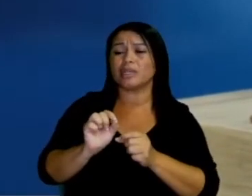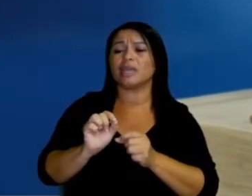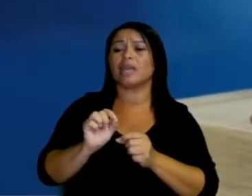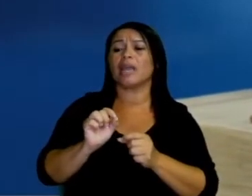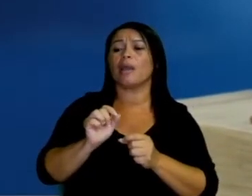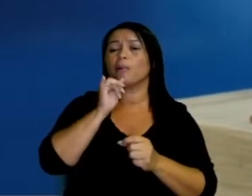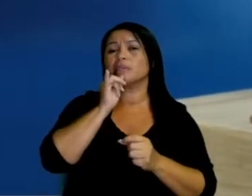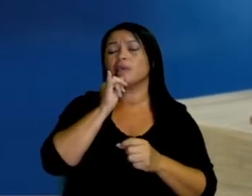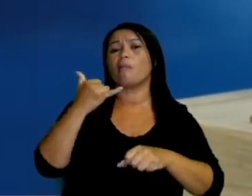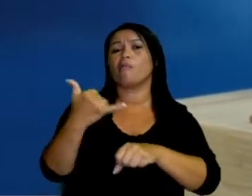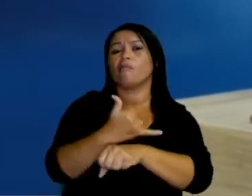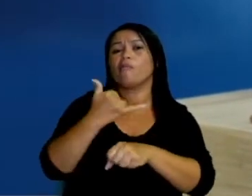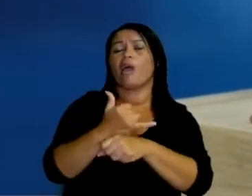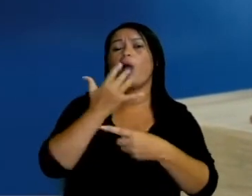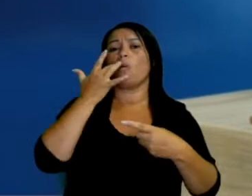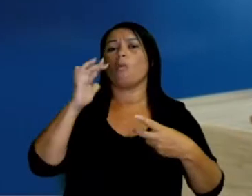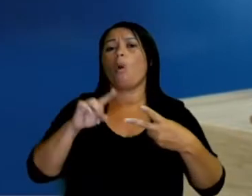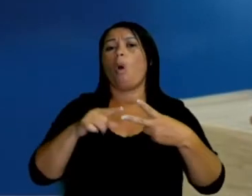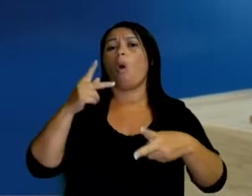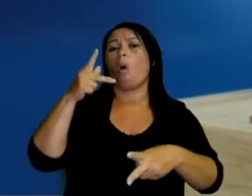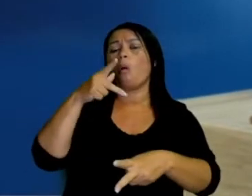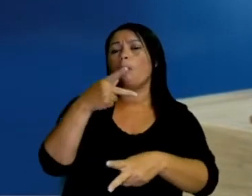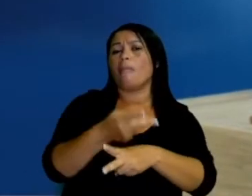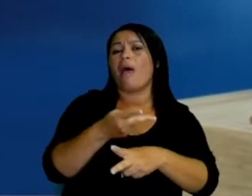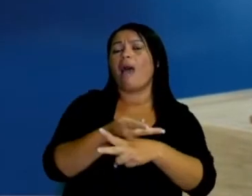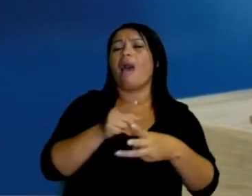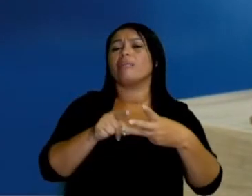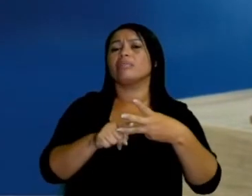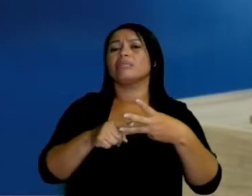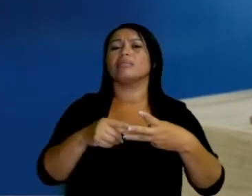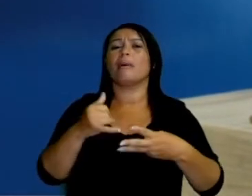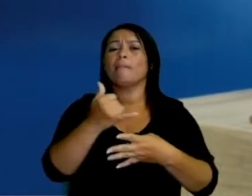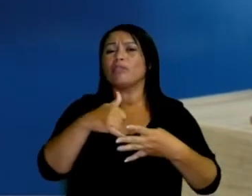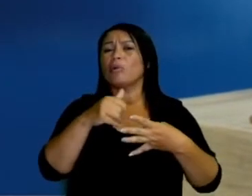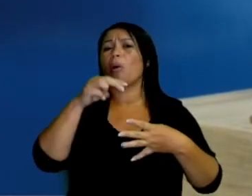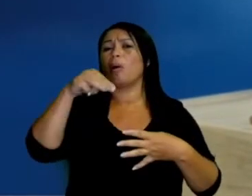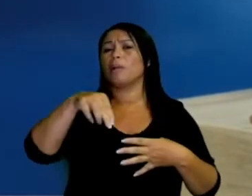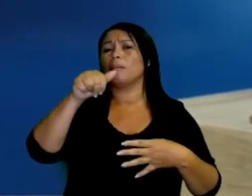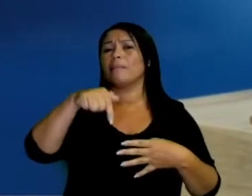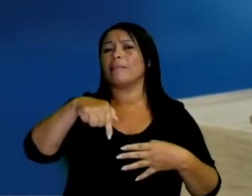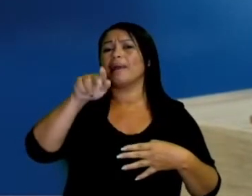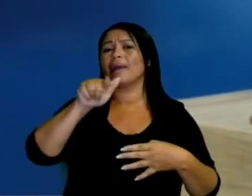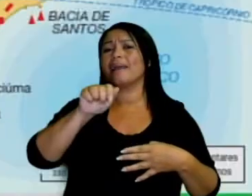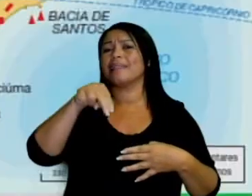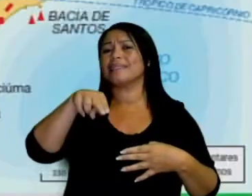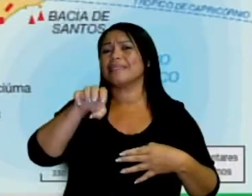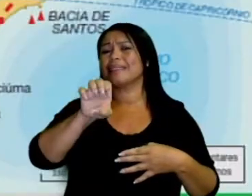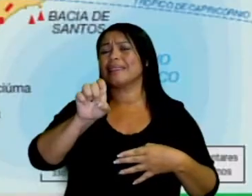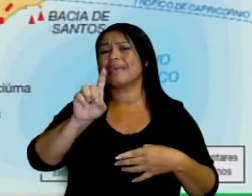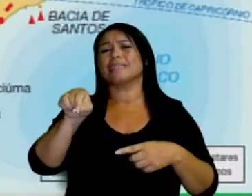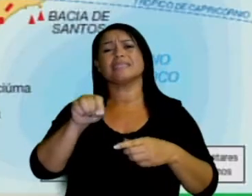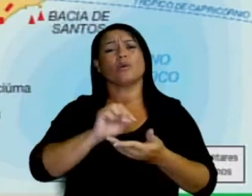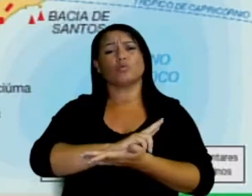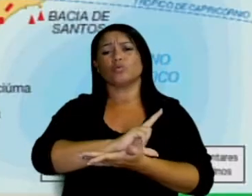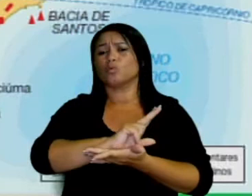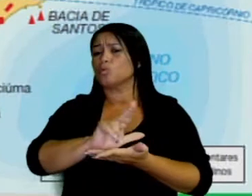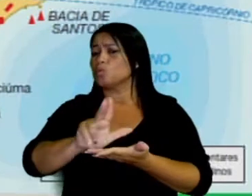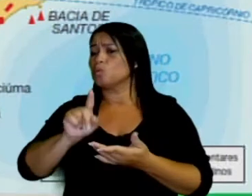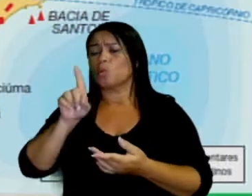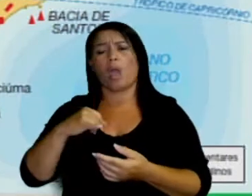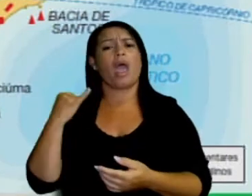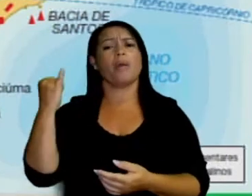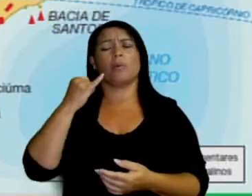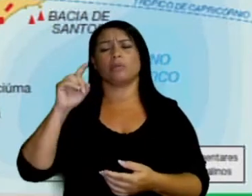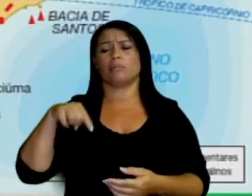aí ferro, ouro, prata, manganês, petróleo. Todos esses recursos, eles são essenciais para a